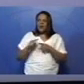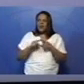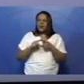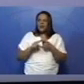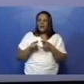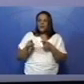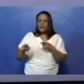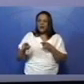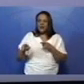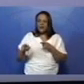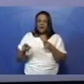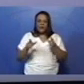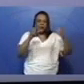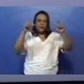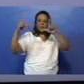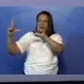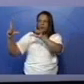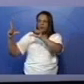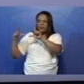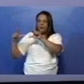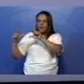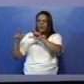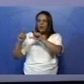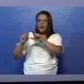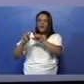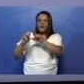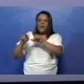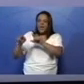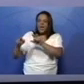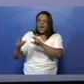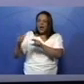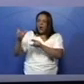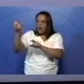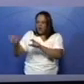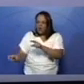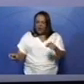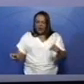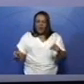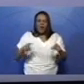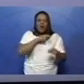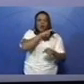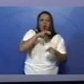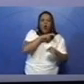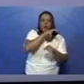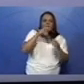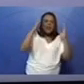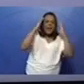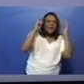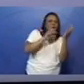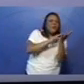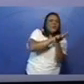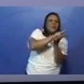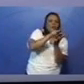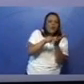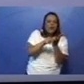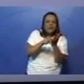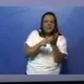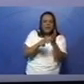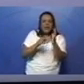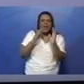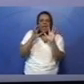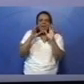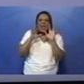Hércules e a Hidra, tá? Então, Hidra era uma serpente com várias cabeças. E essa serpente, quando se cortava a cabeça